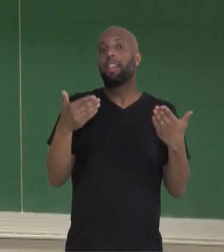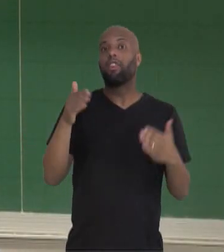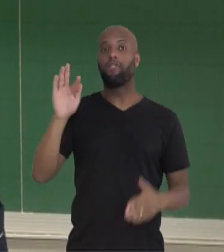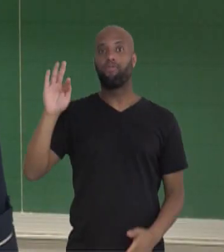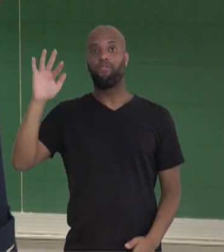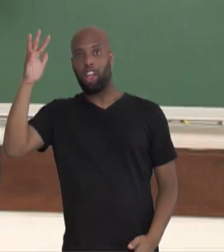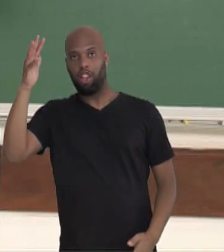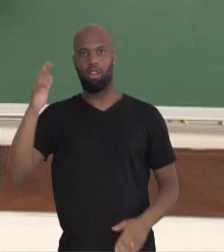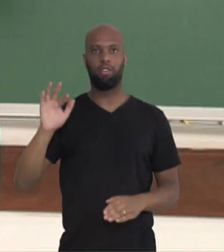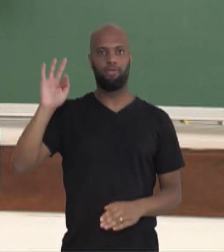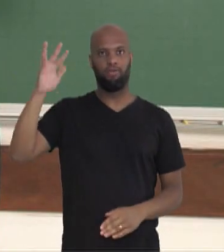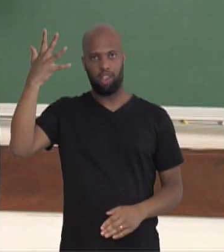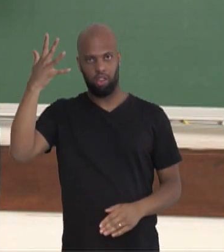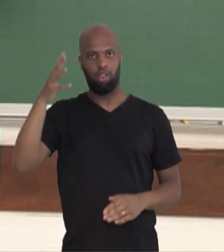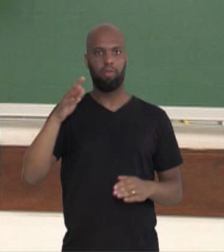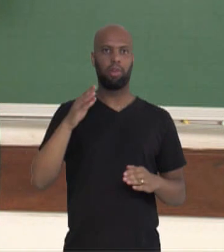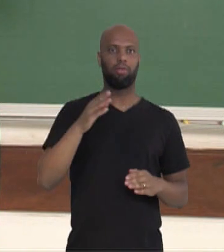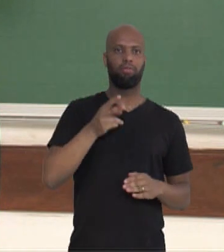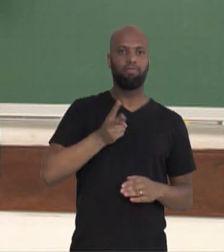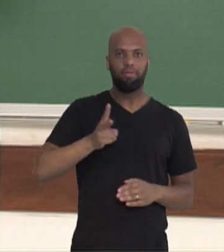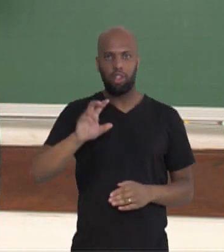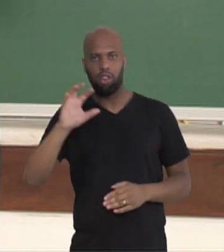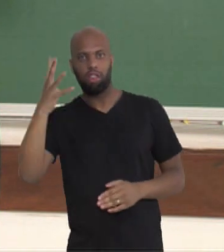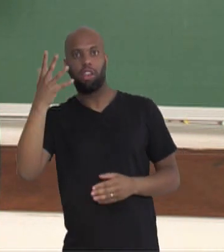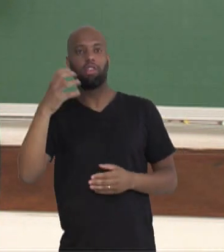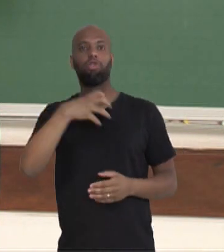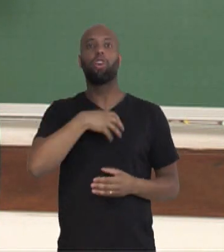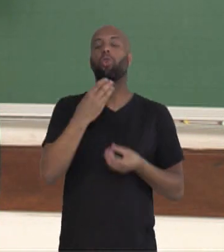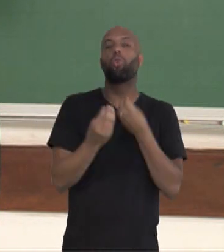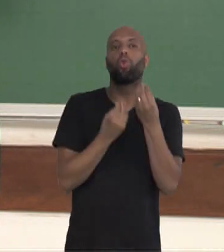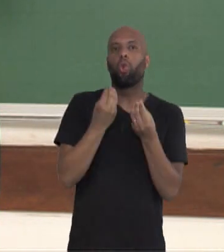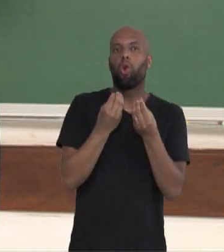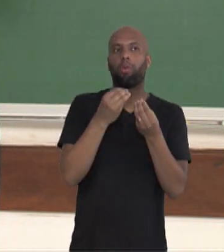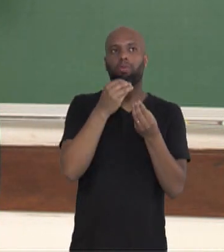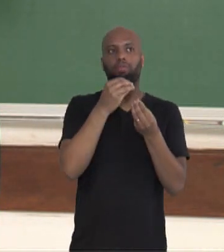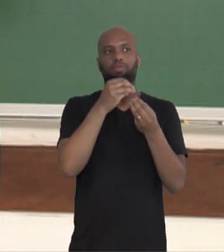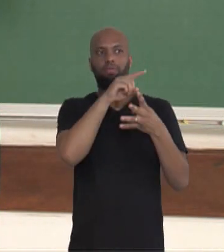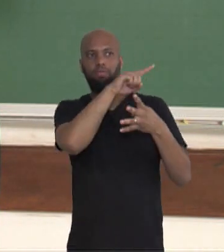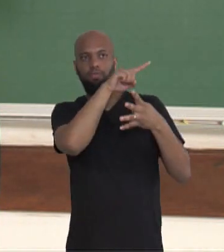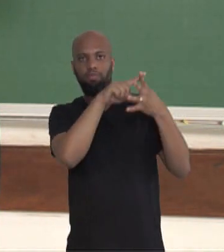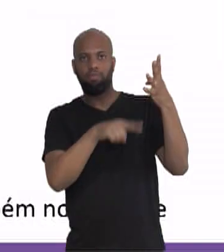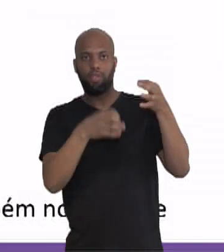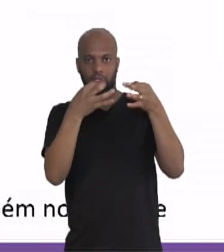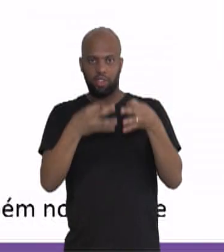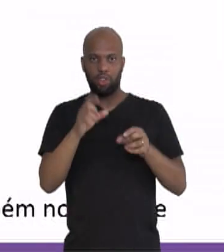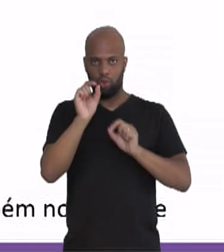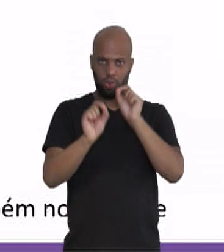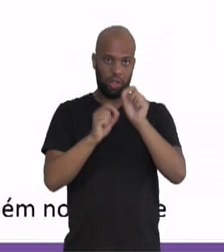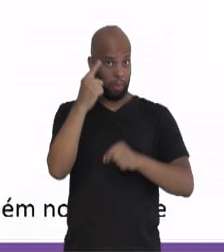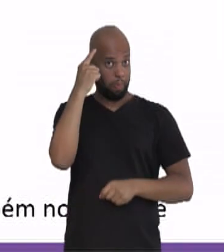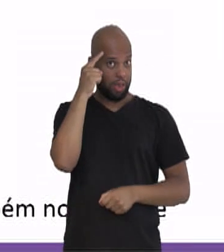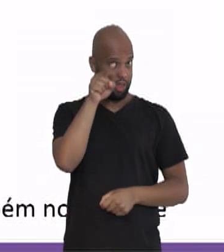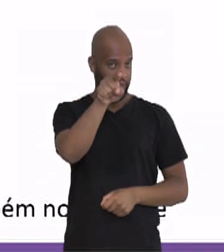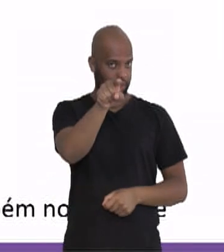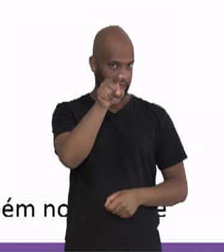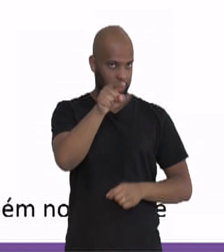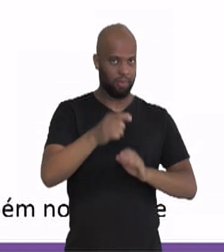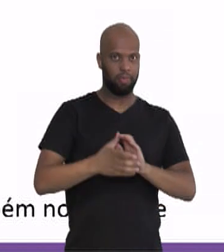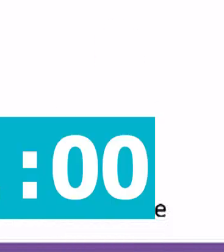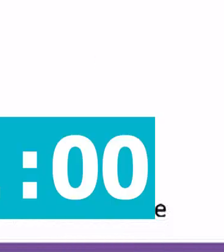fenômenos periódicos de que tipo? Qual das alternativas é correta? Tempinho para vocês pensarem.